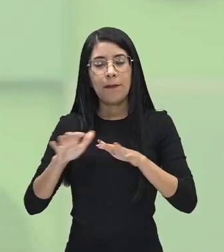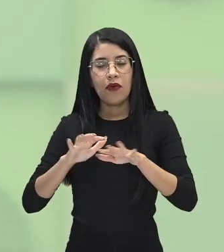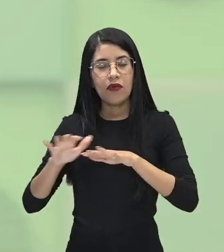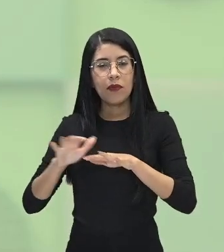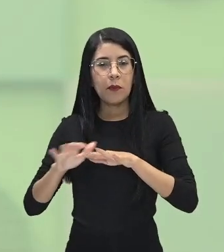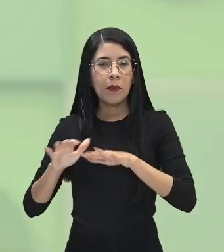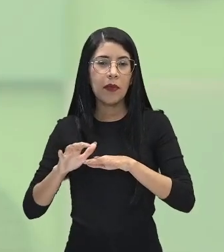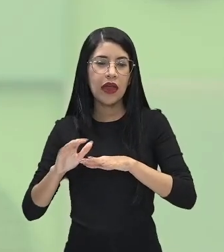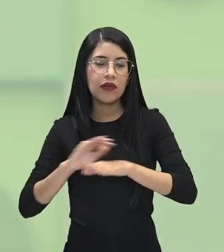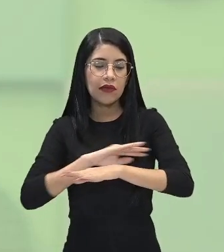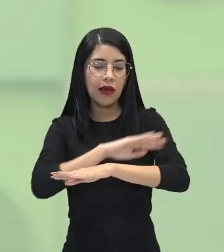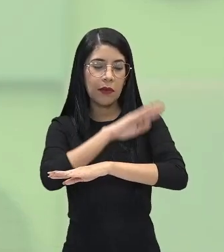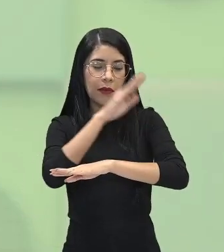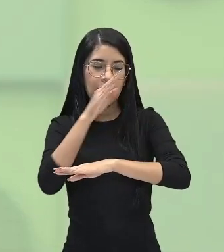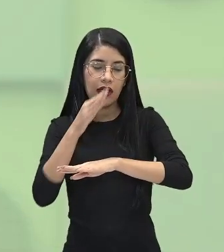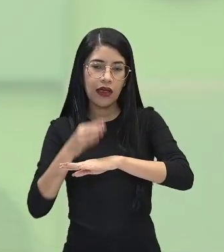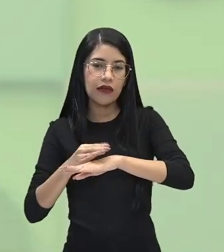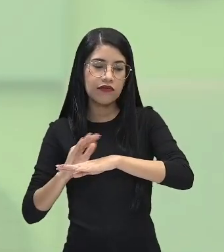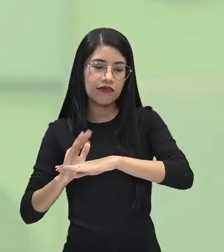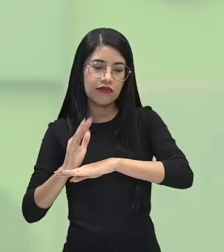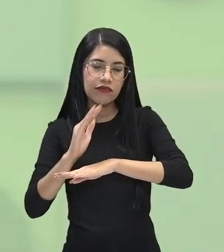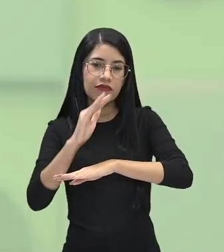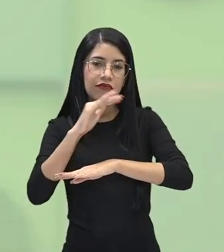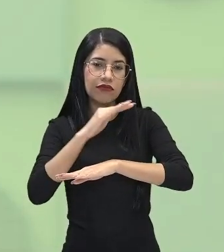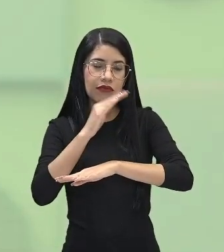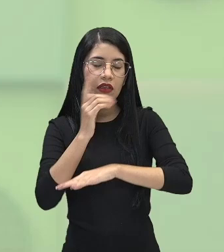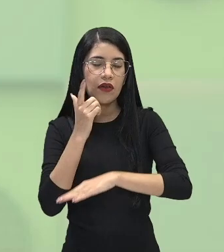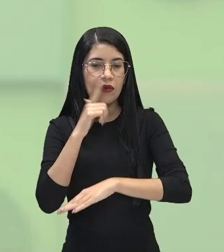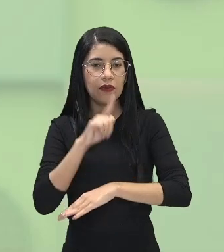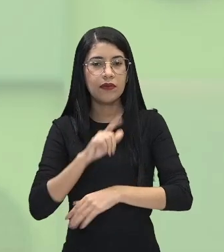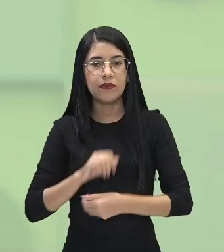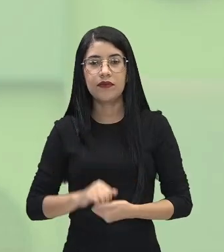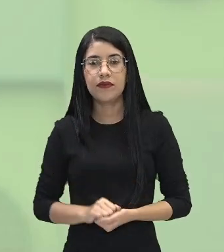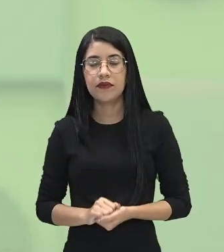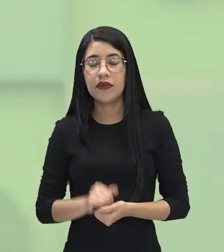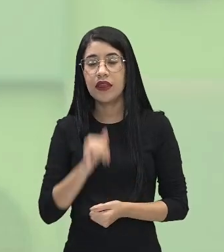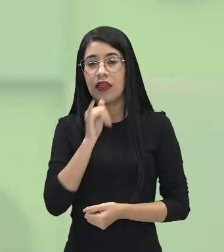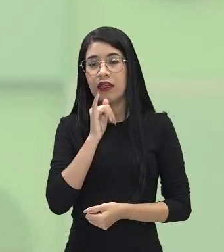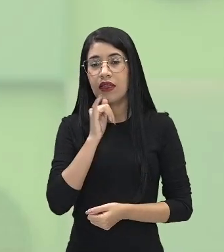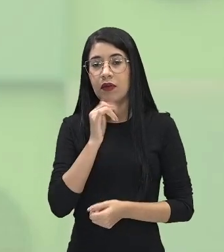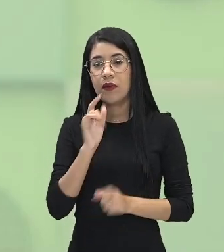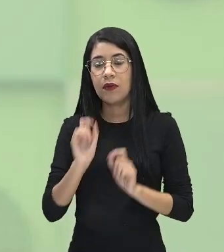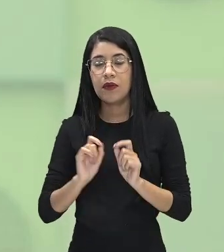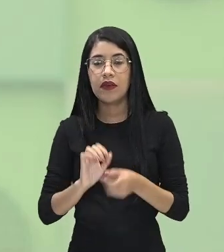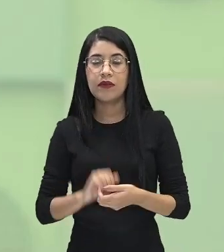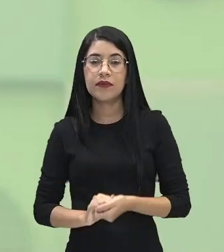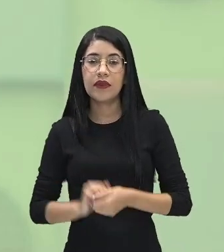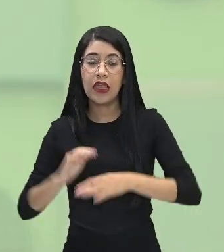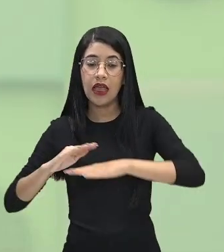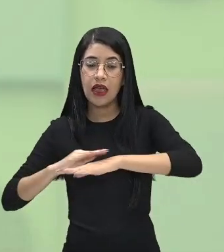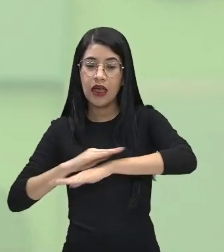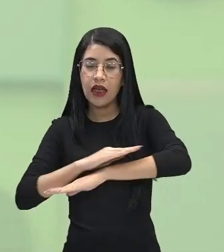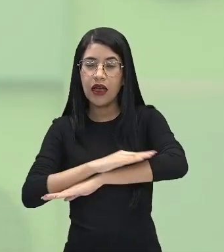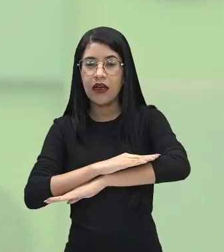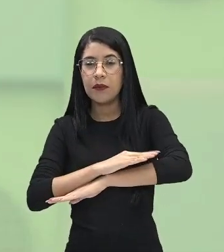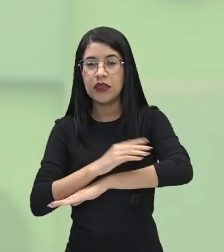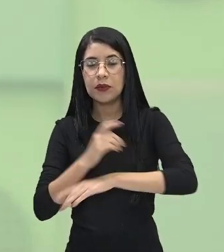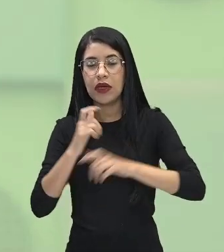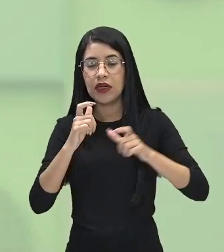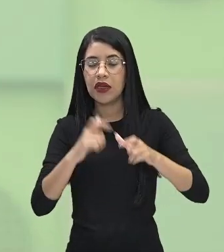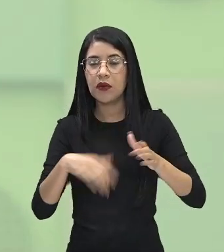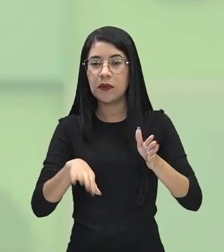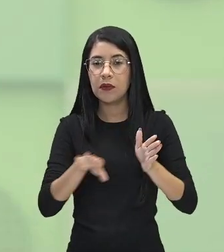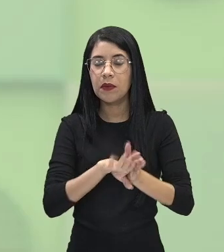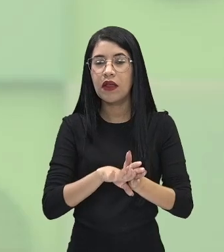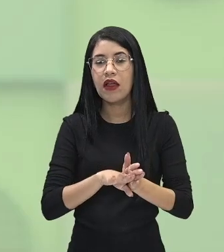por cima ou através dele. A gente tem aí como exemplo também as rampas de acesso, né, aos locais. Se